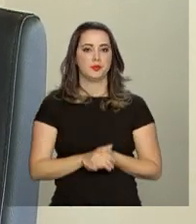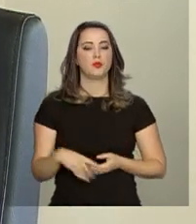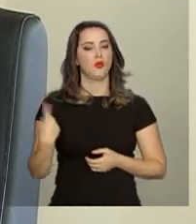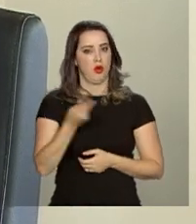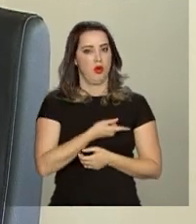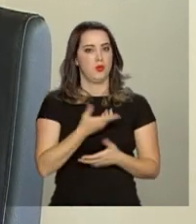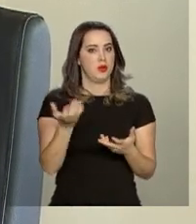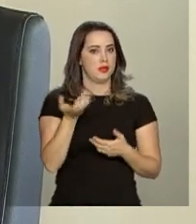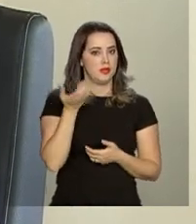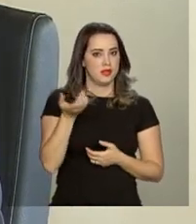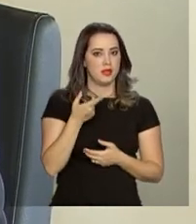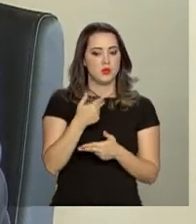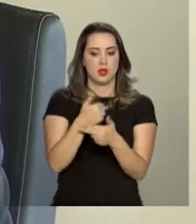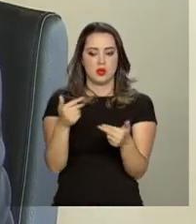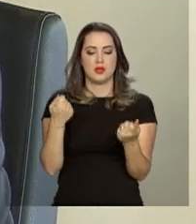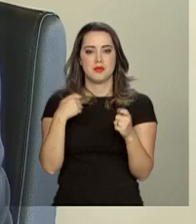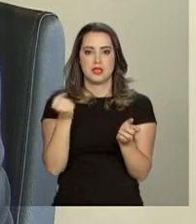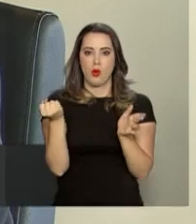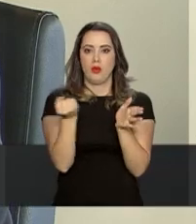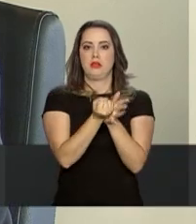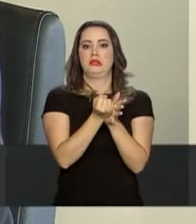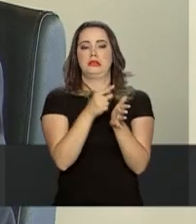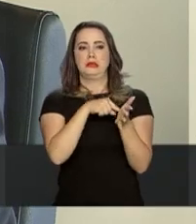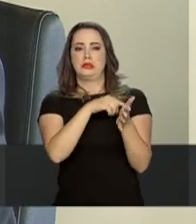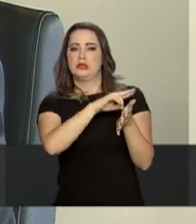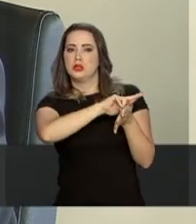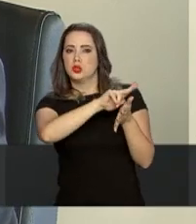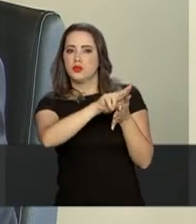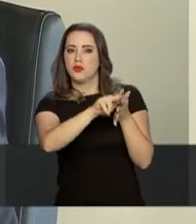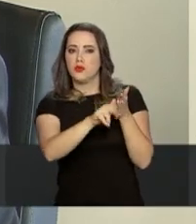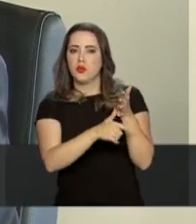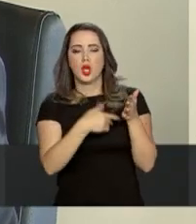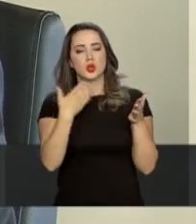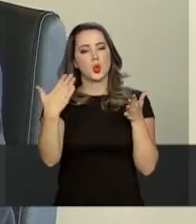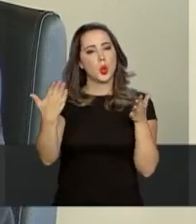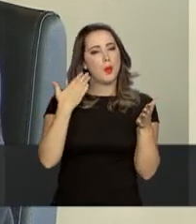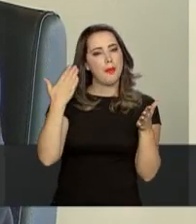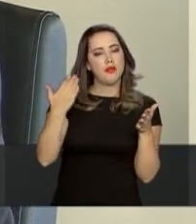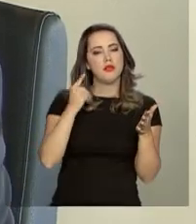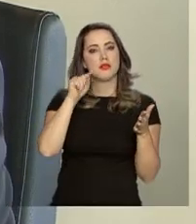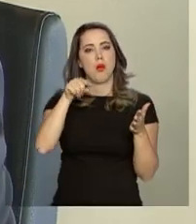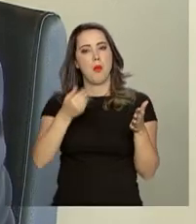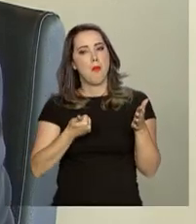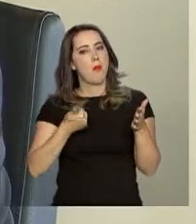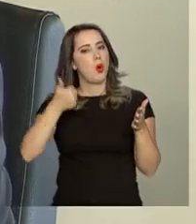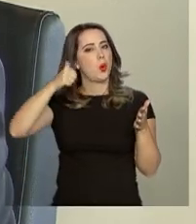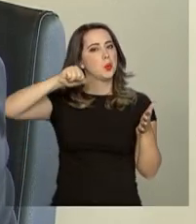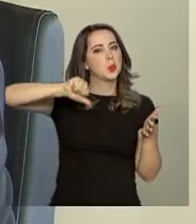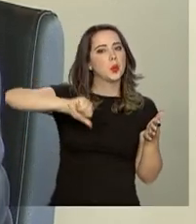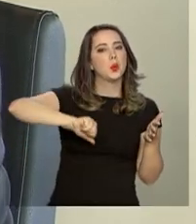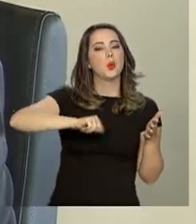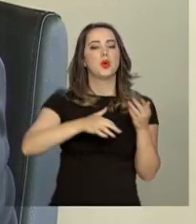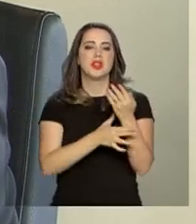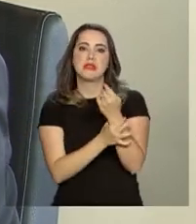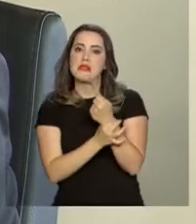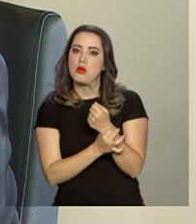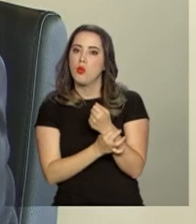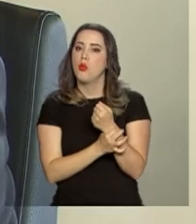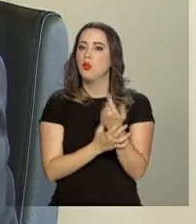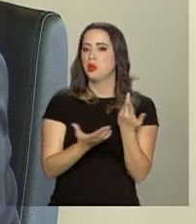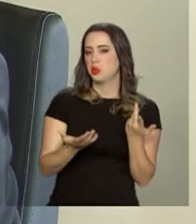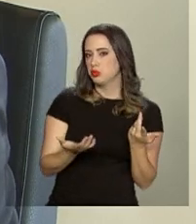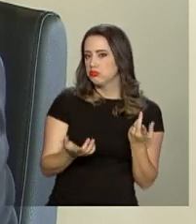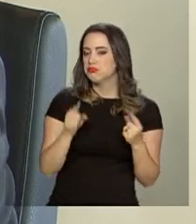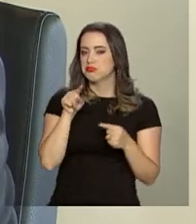estamos dizendo que aquele produto passou por uma série de avaliações em relação à sua qualidade em relação à segurança que aquele produto vai